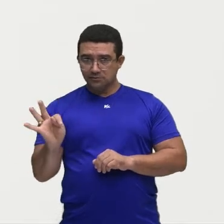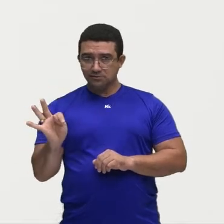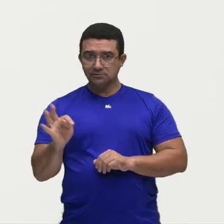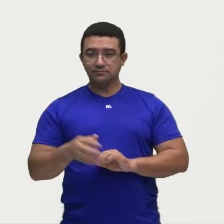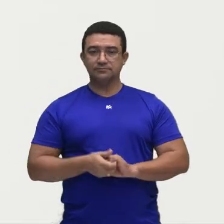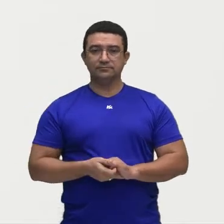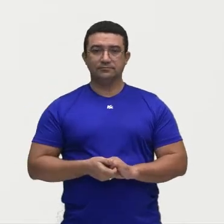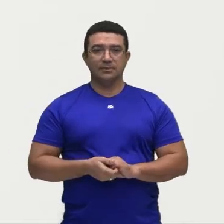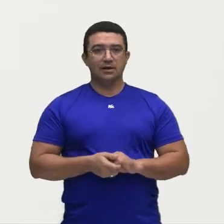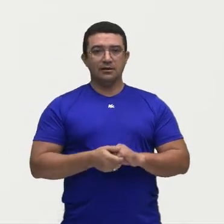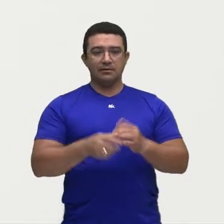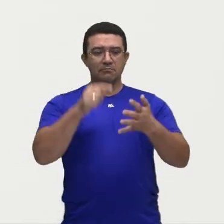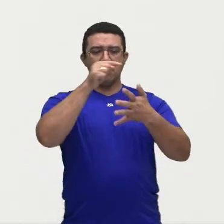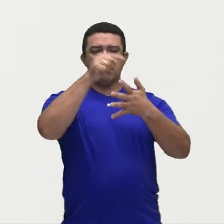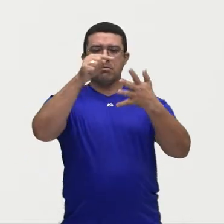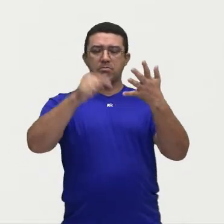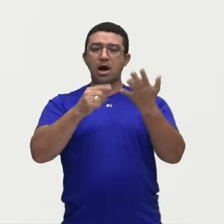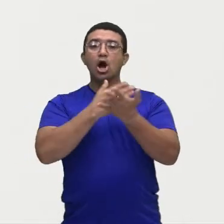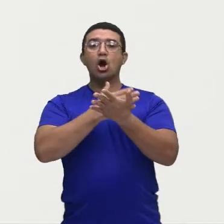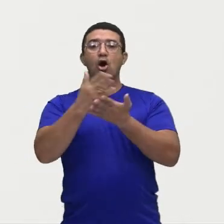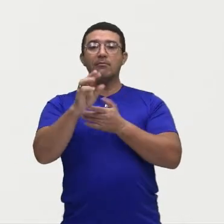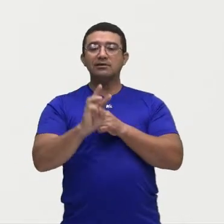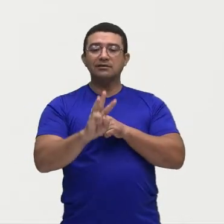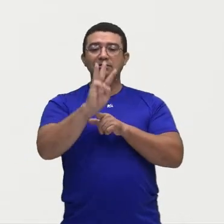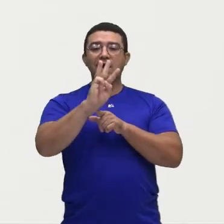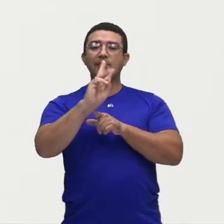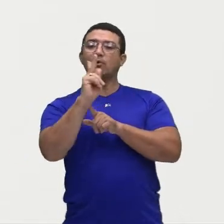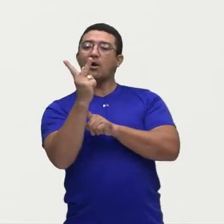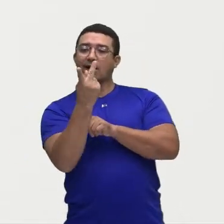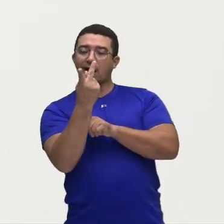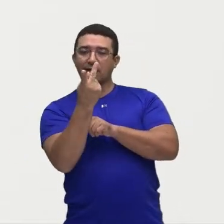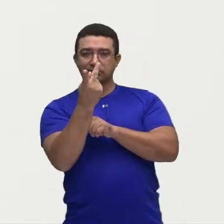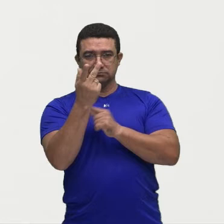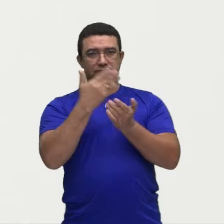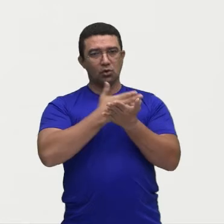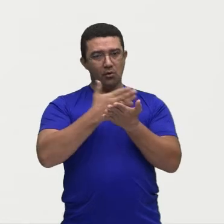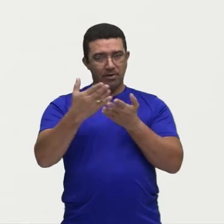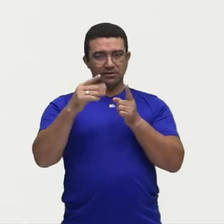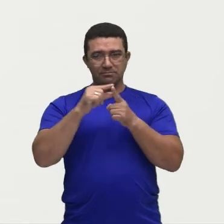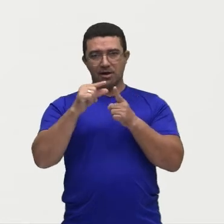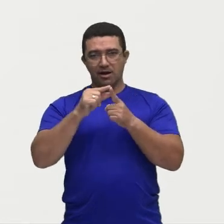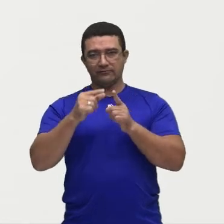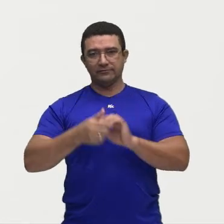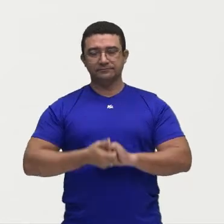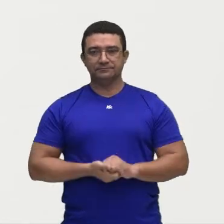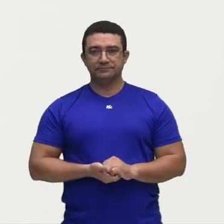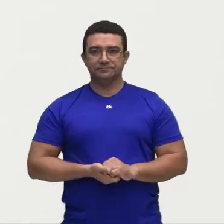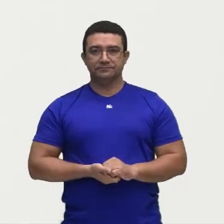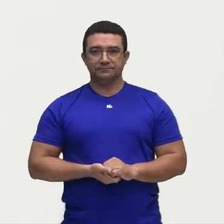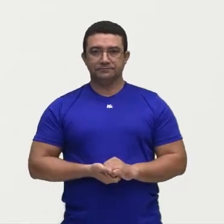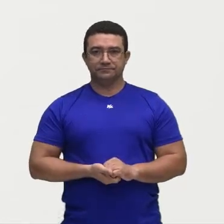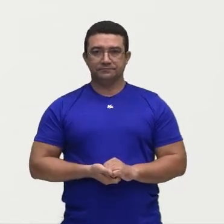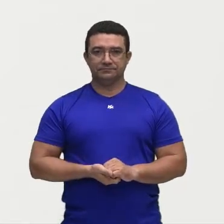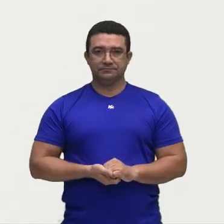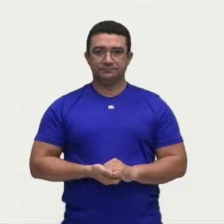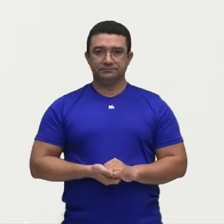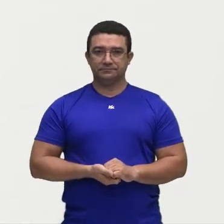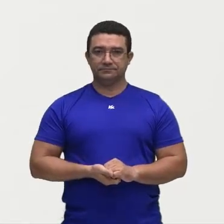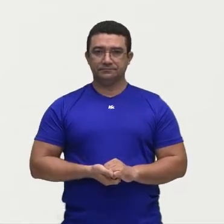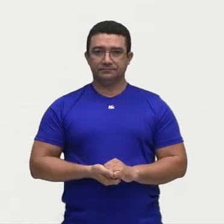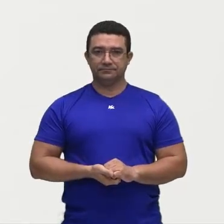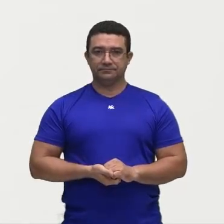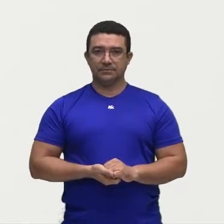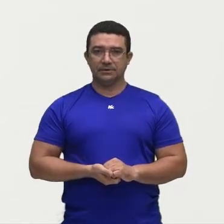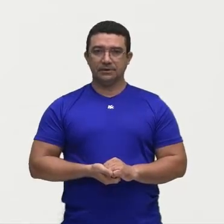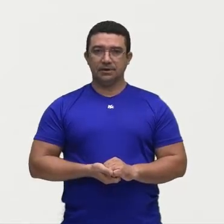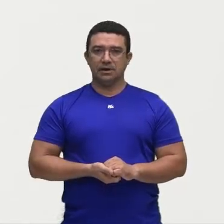ok? Essas são que começam com WH aqui, ó. WH, where, WH de novo, tudo bem? A